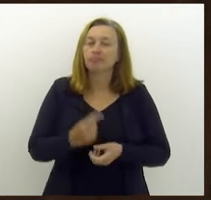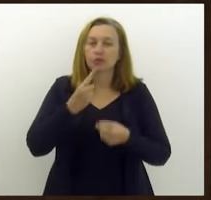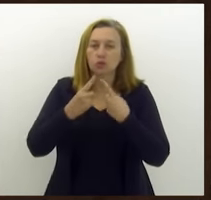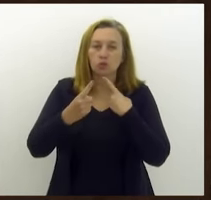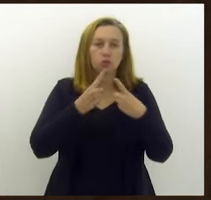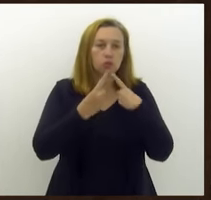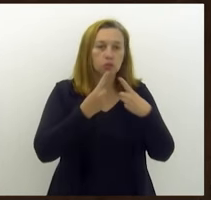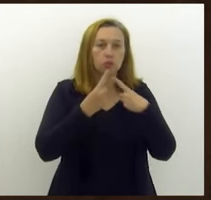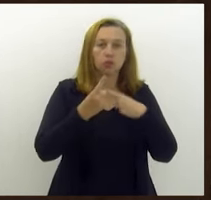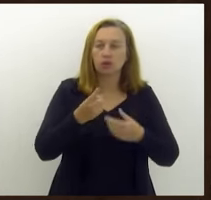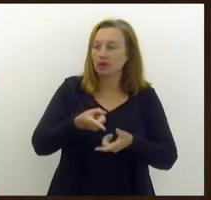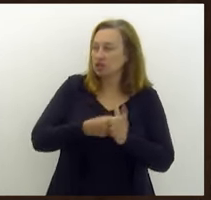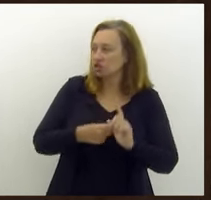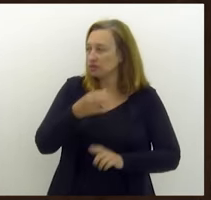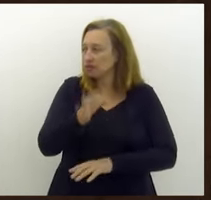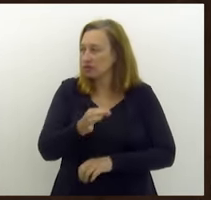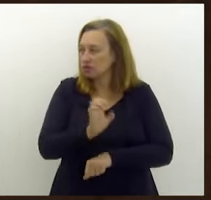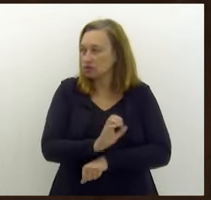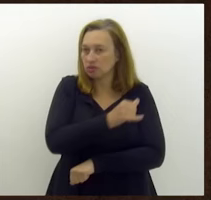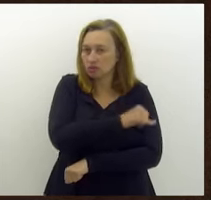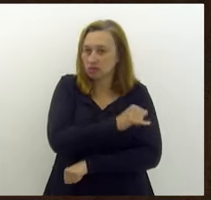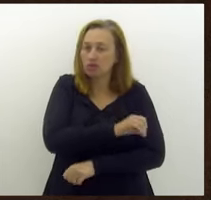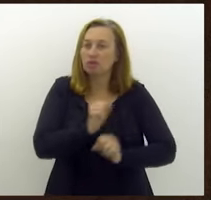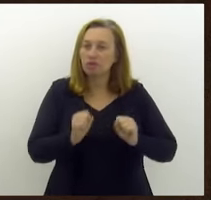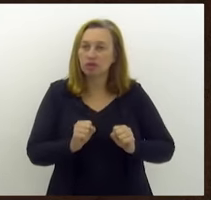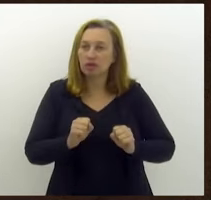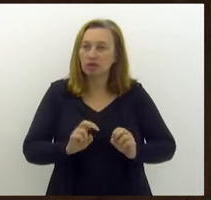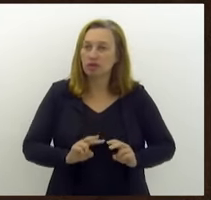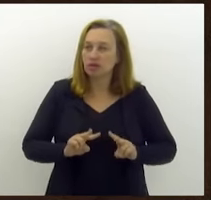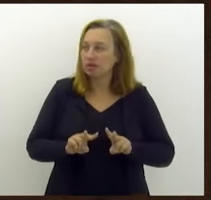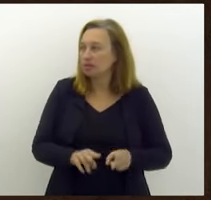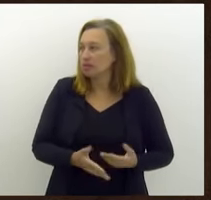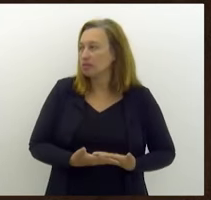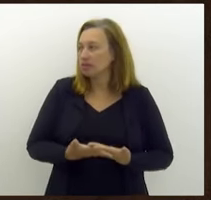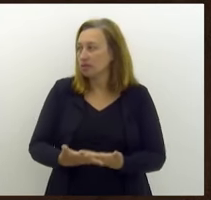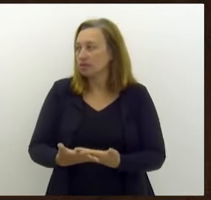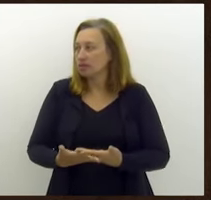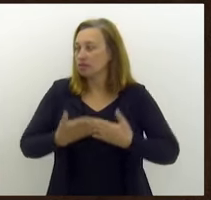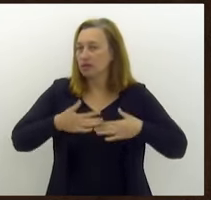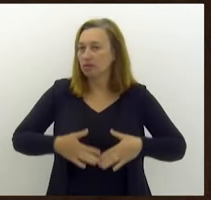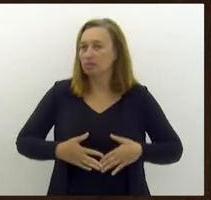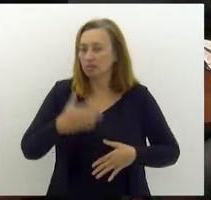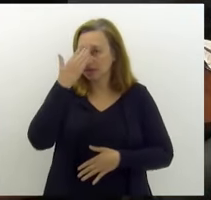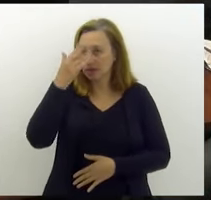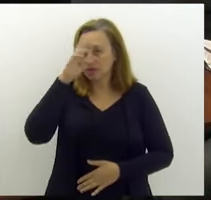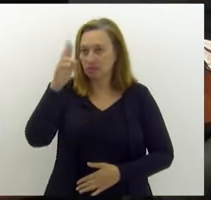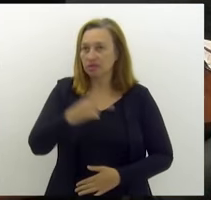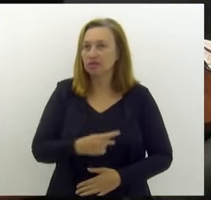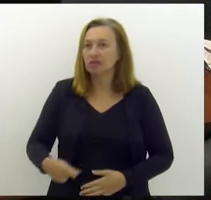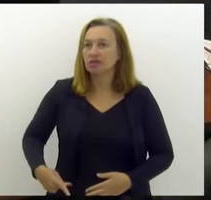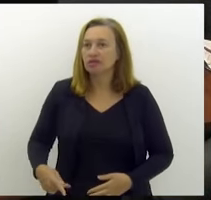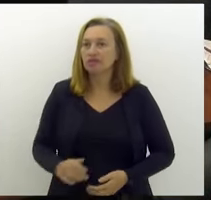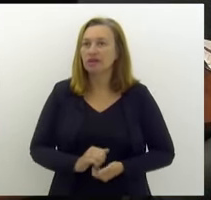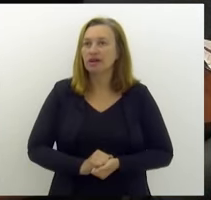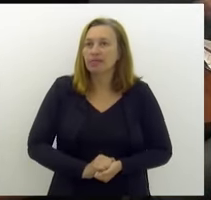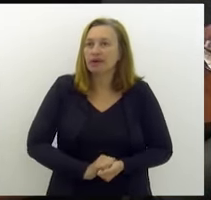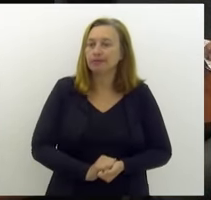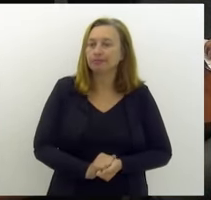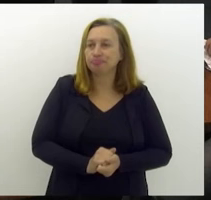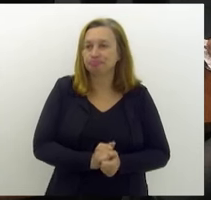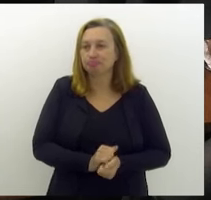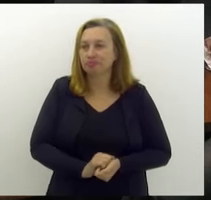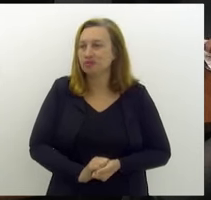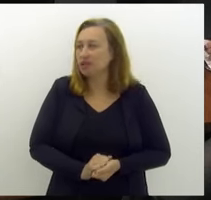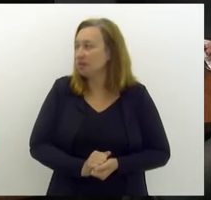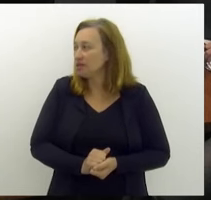de fato a dívida pública do Estado do Rio de Janeiro pra gente poder caminhar com tranquilidade Muito obrigado Presidente grata